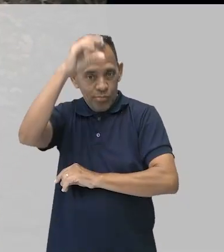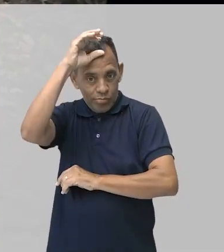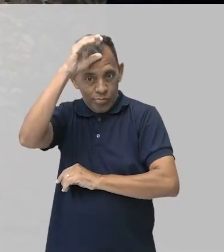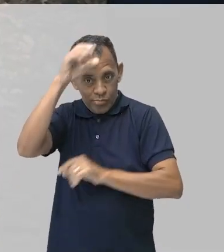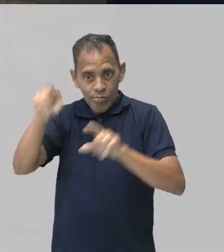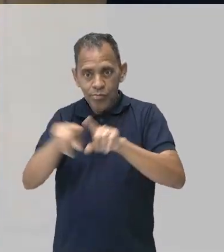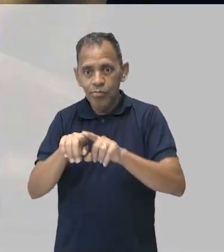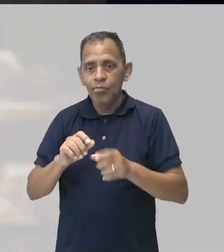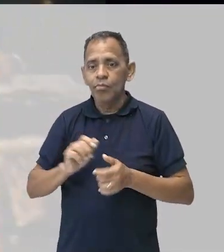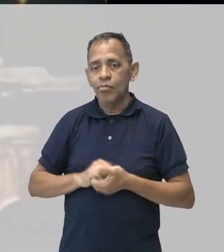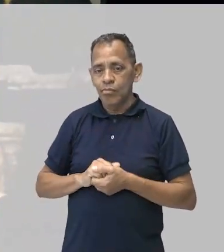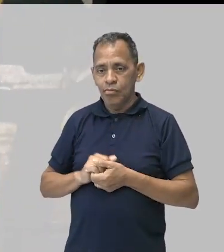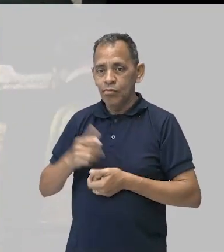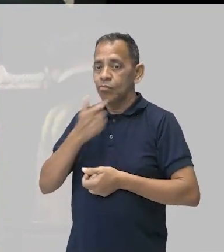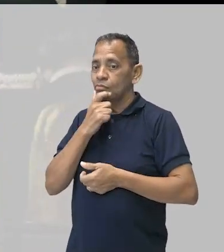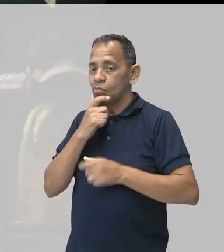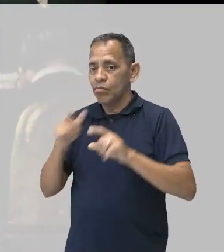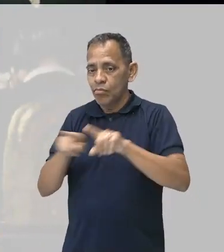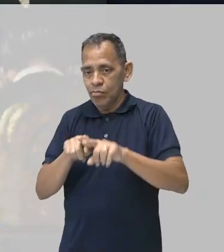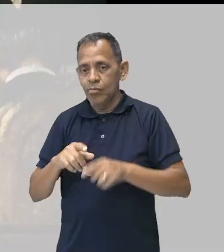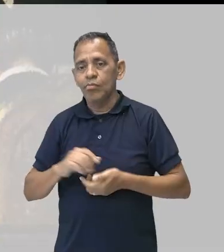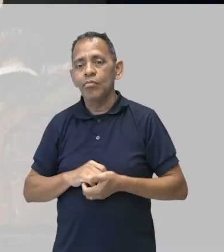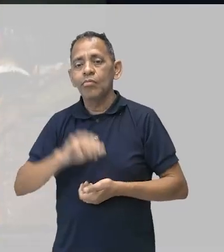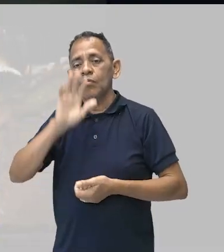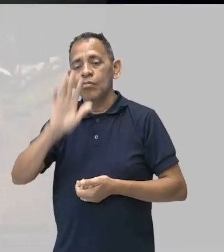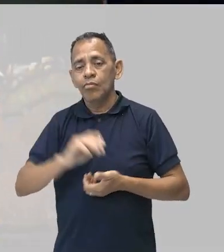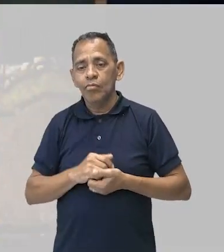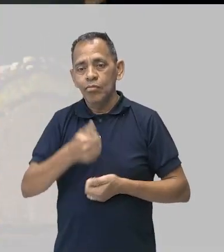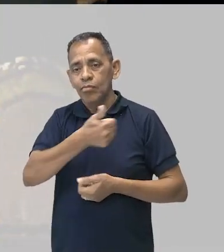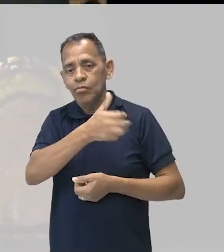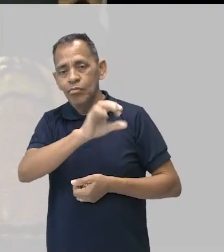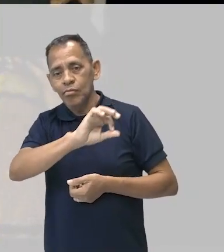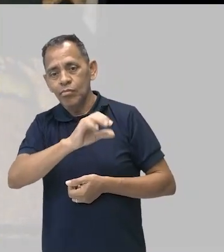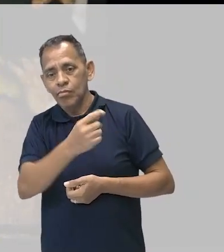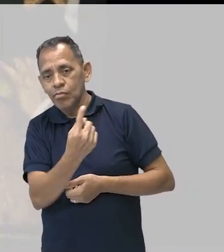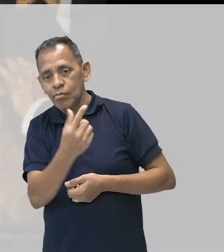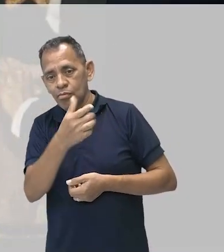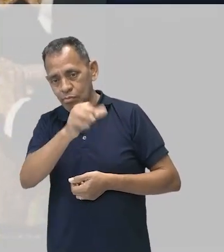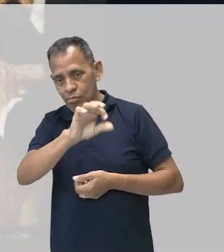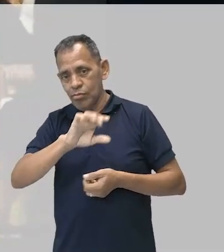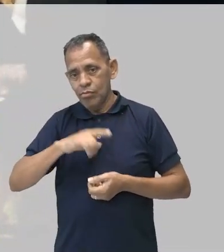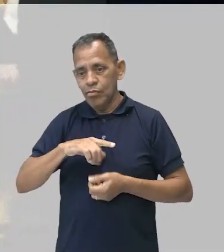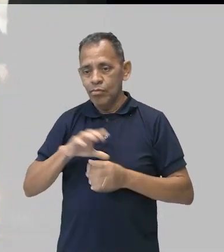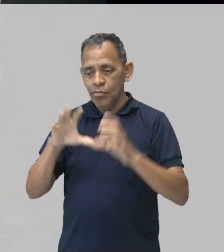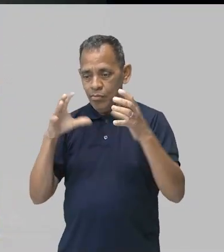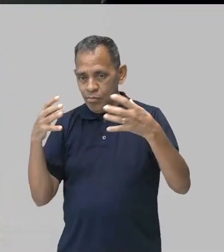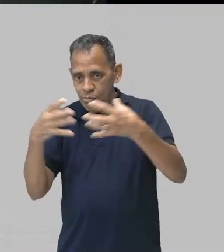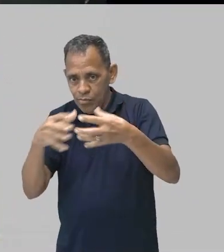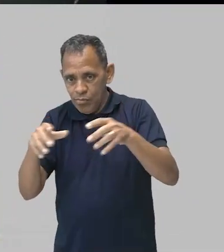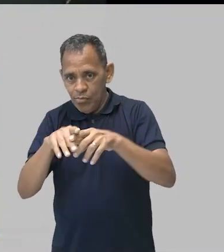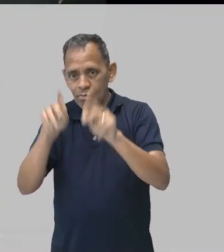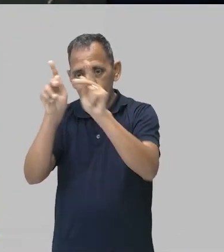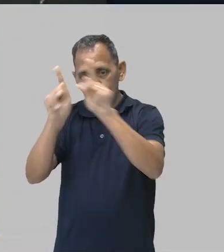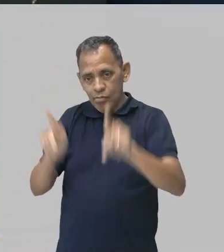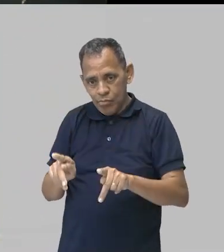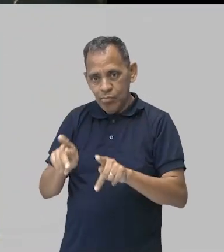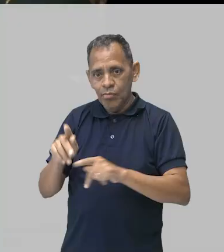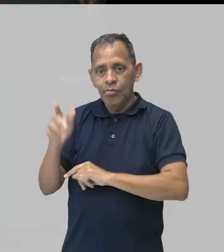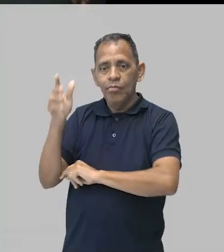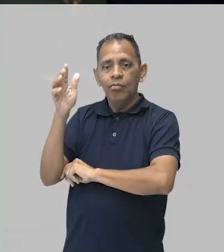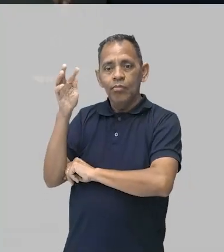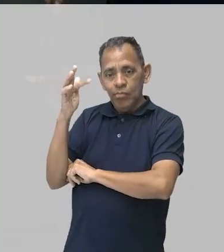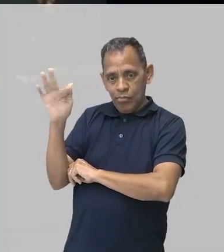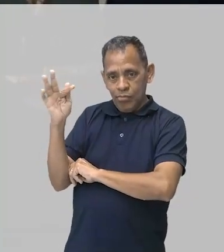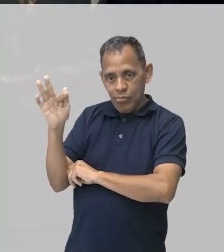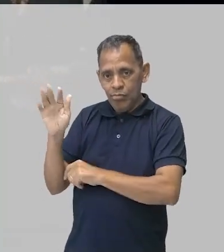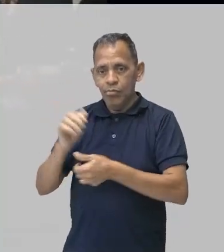de Gaza. Entretanto, em 1919, na Conferência de Paz de Paris, as potências